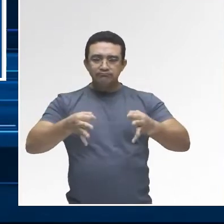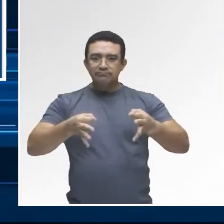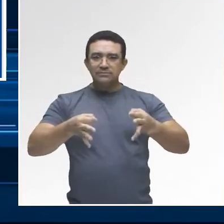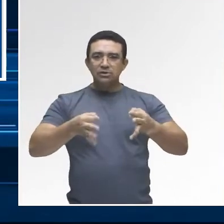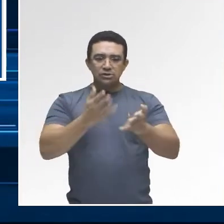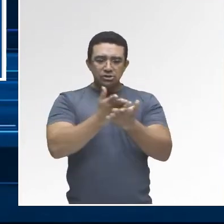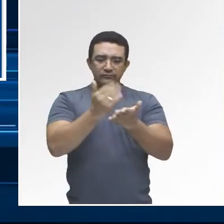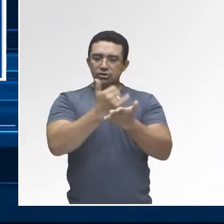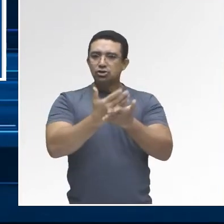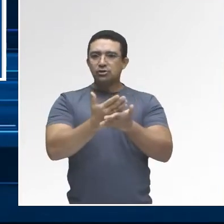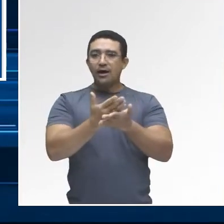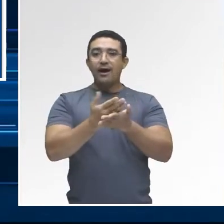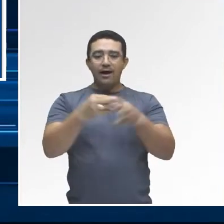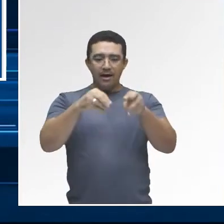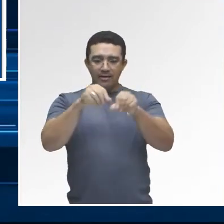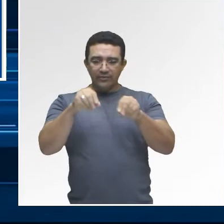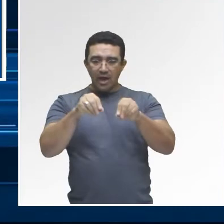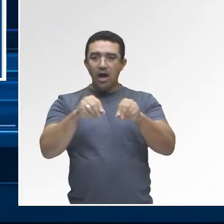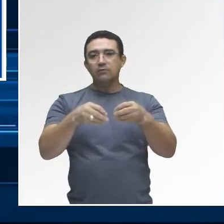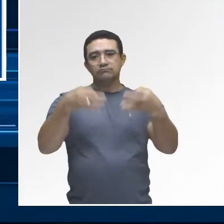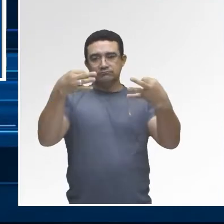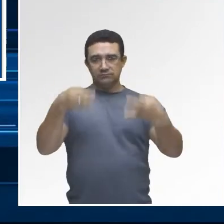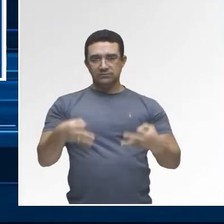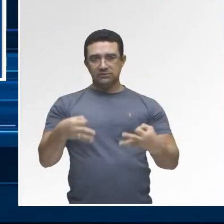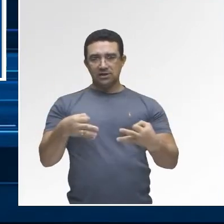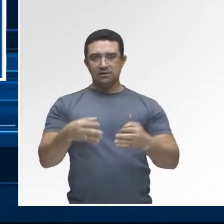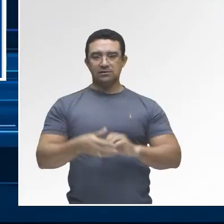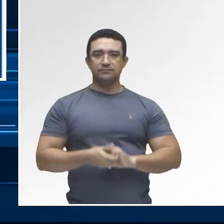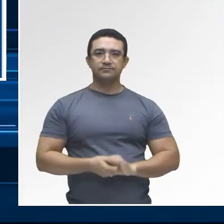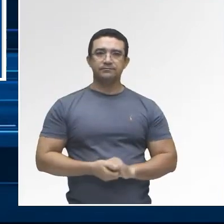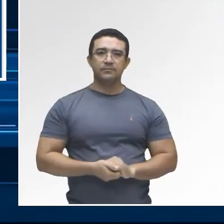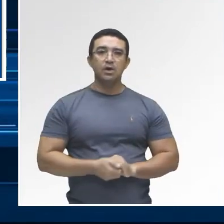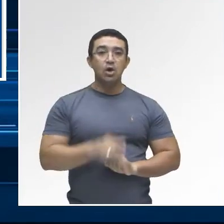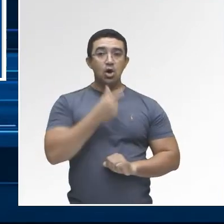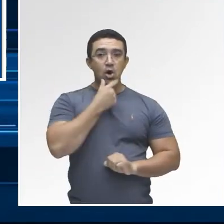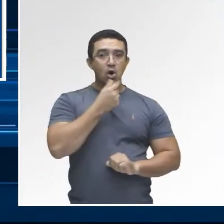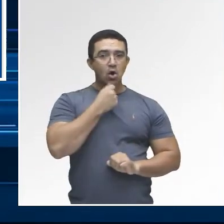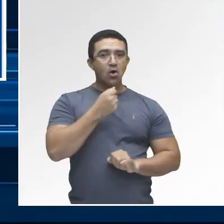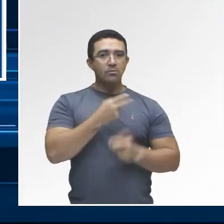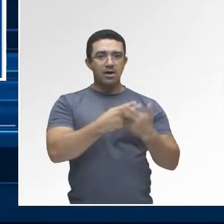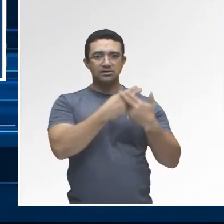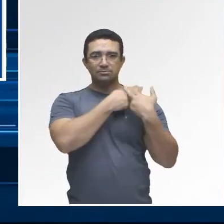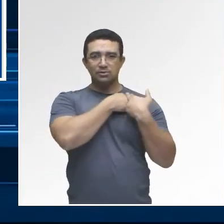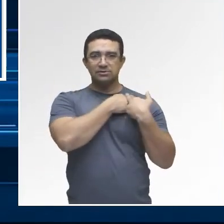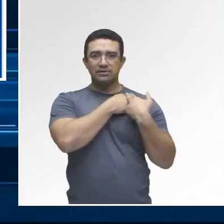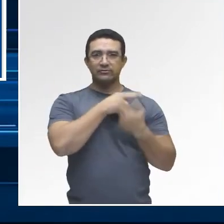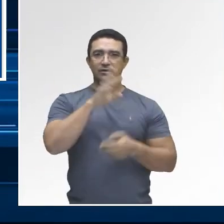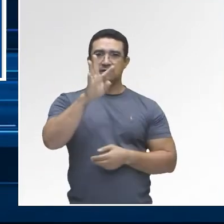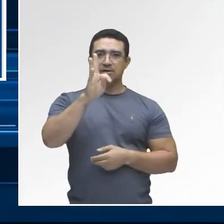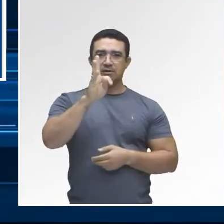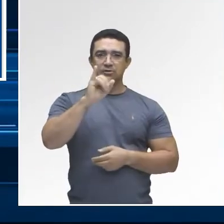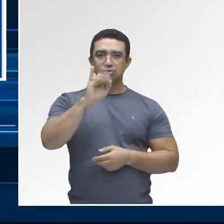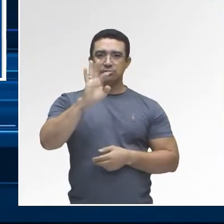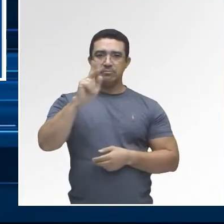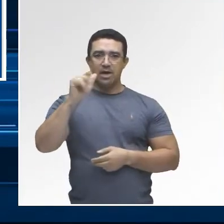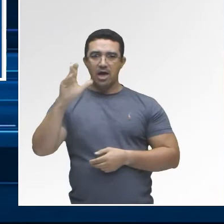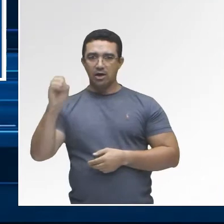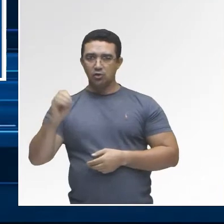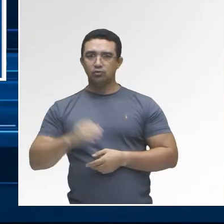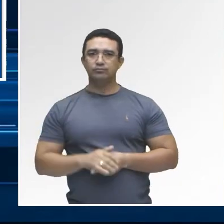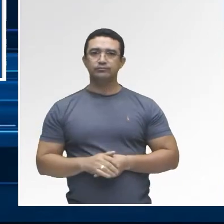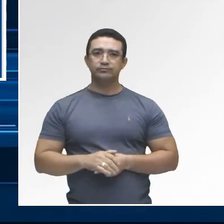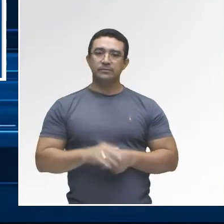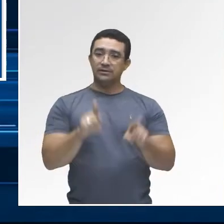nome nessa proposta vai ser Tibério Graco, depois seguido pelo seu irmão Caio Graco. Eles eram tribunos